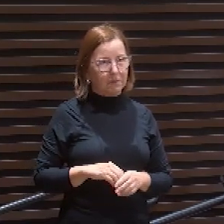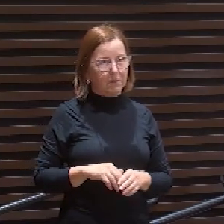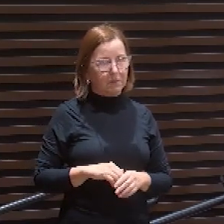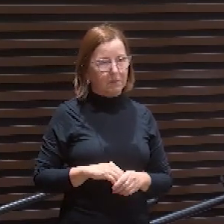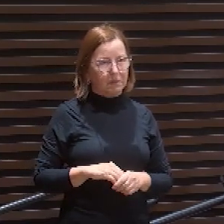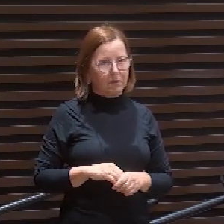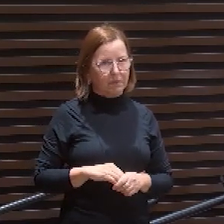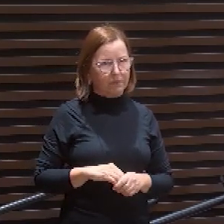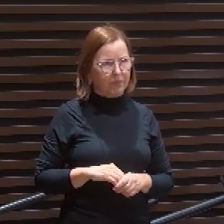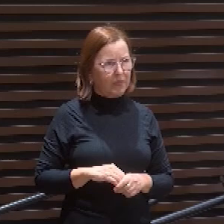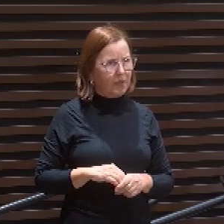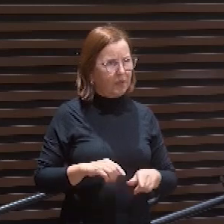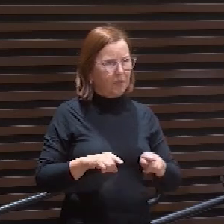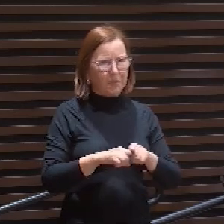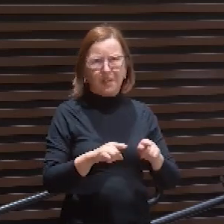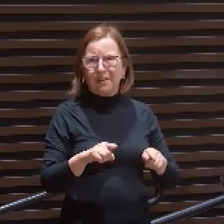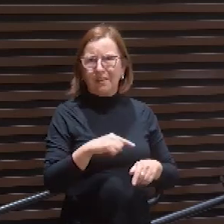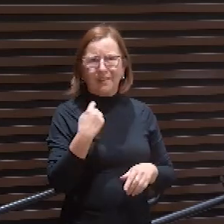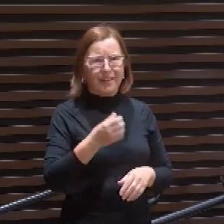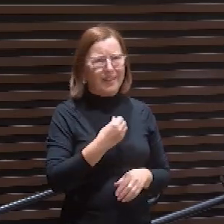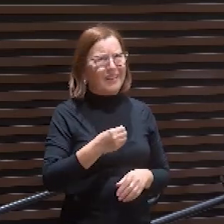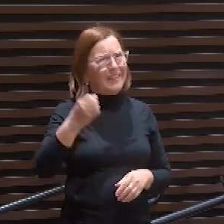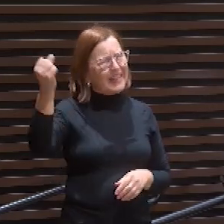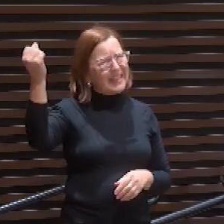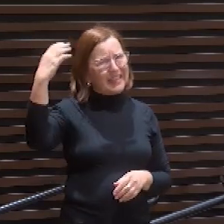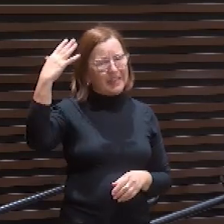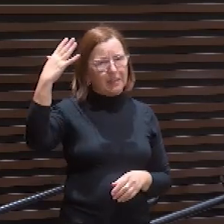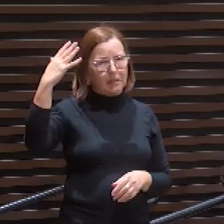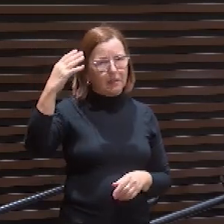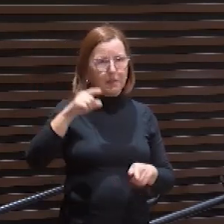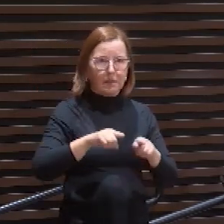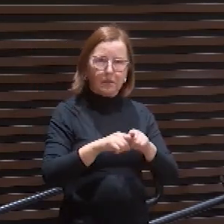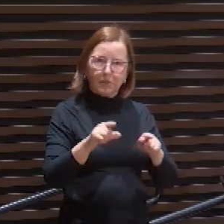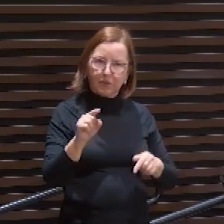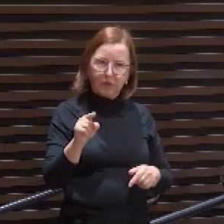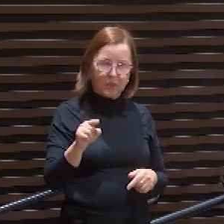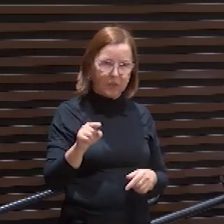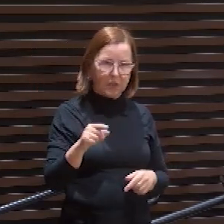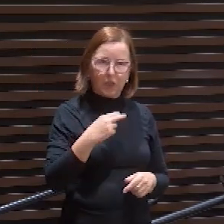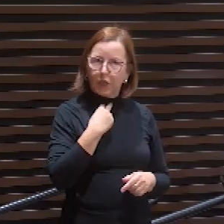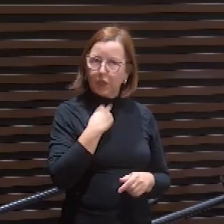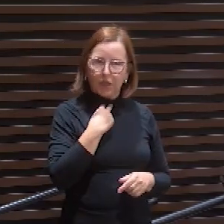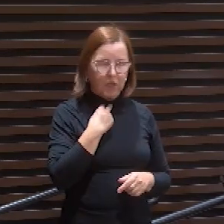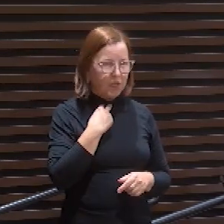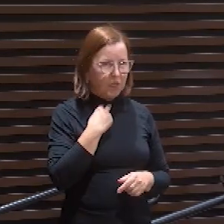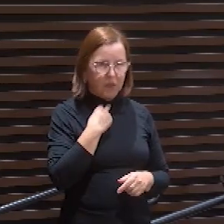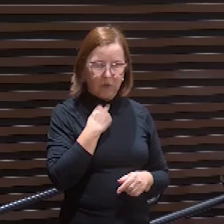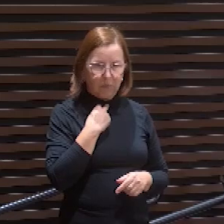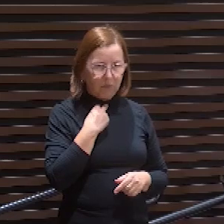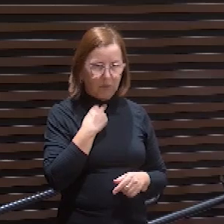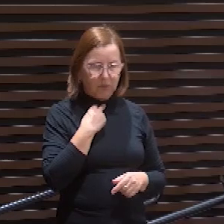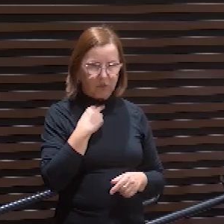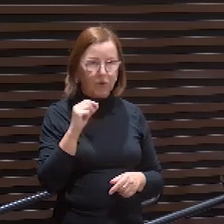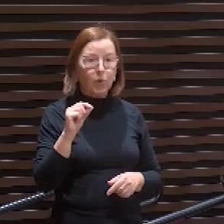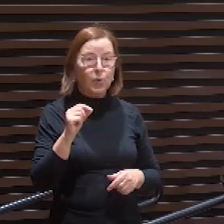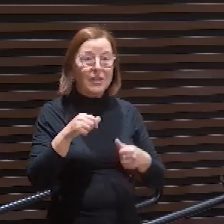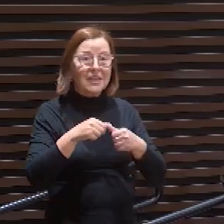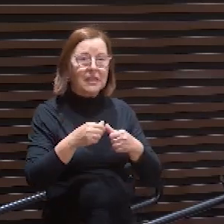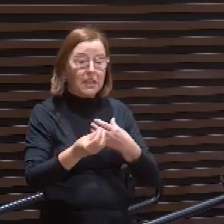Mas, gente, nós estamos na graça. Mas você não pode ver o que está no seu coração